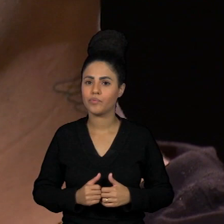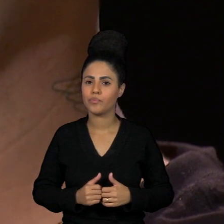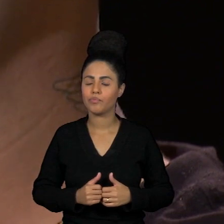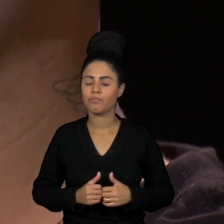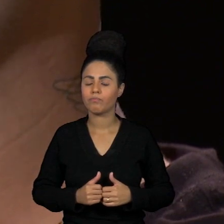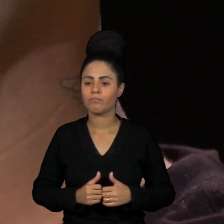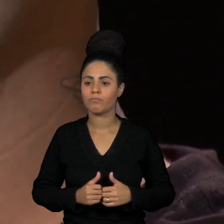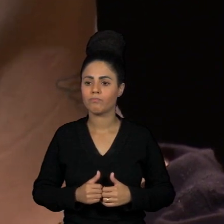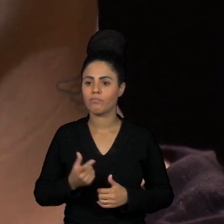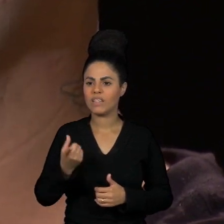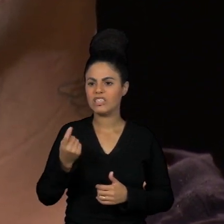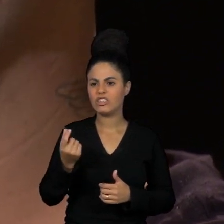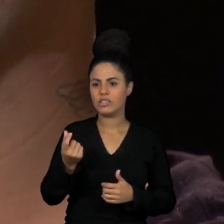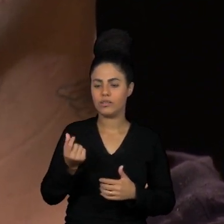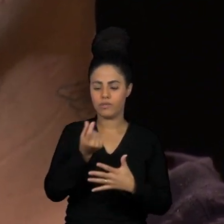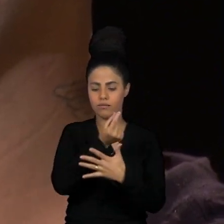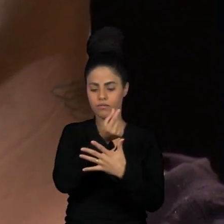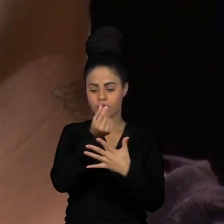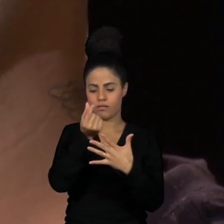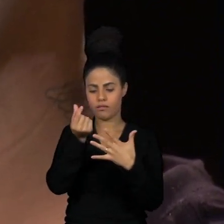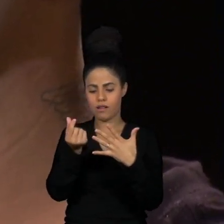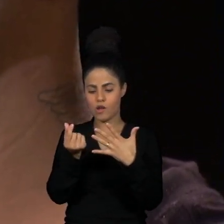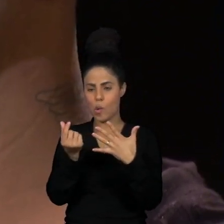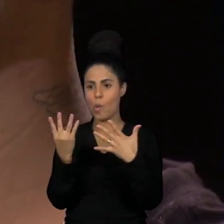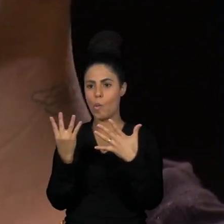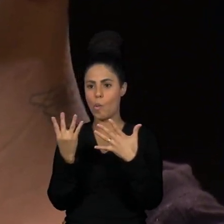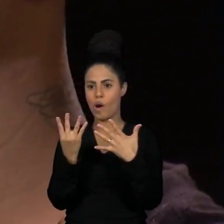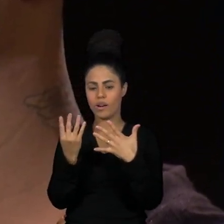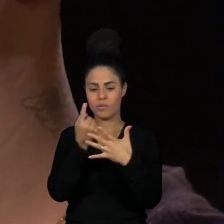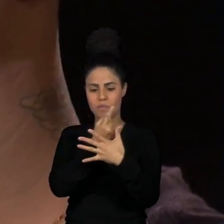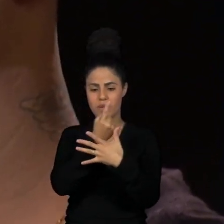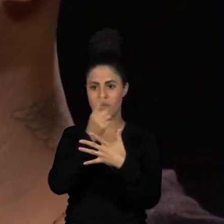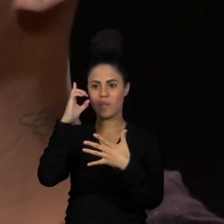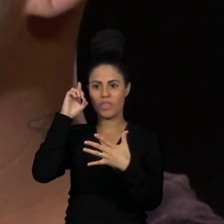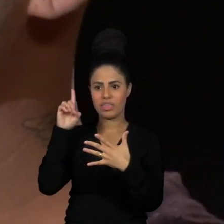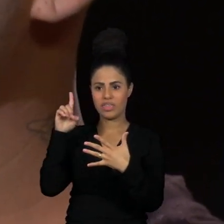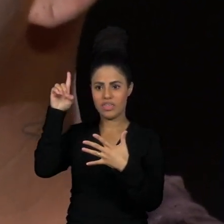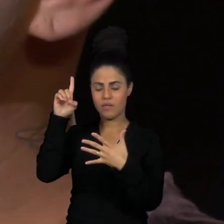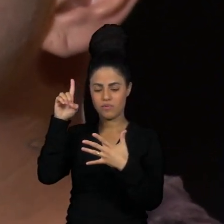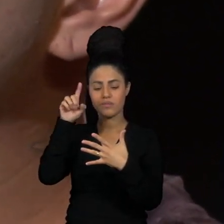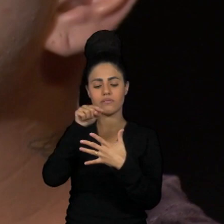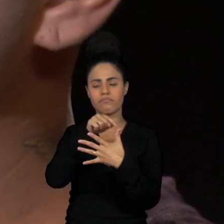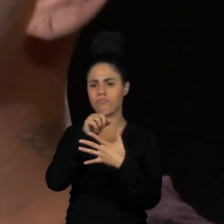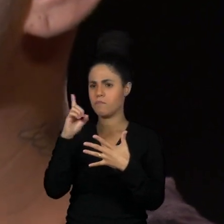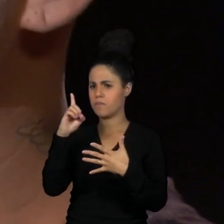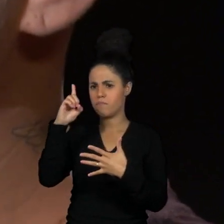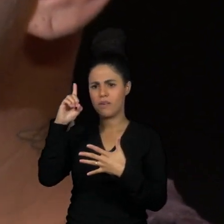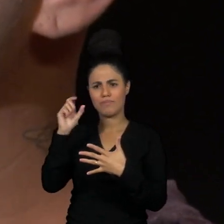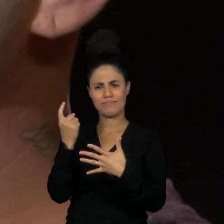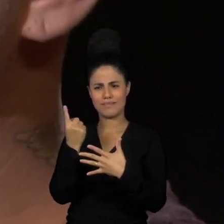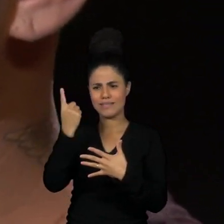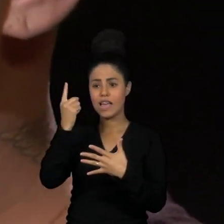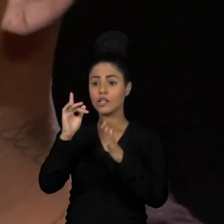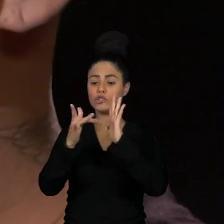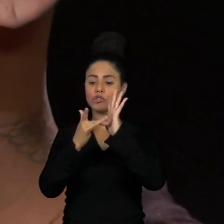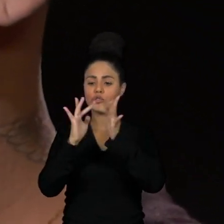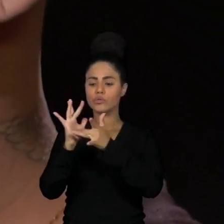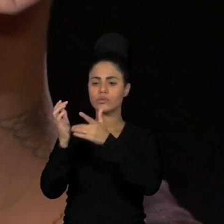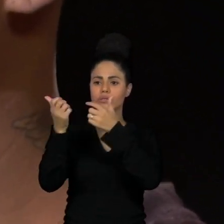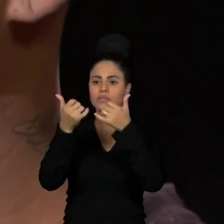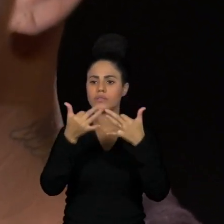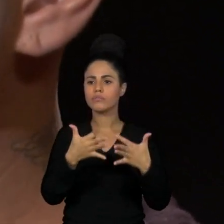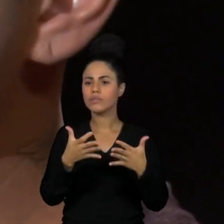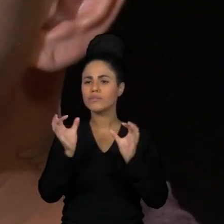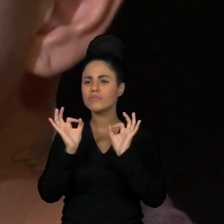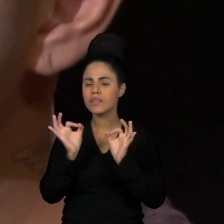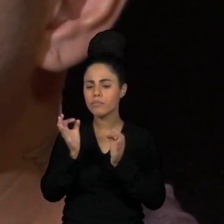vem em 4º, 5º lugar. Então, em primeiro vem Deus, que inclusive Jesus fala, né, que não é para ter 2